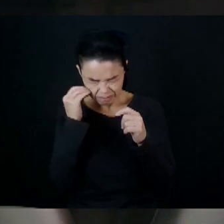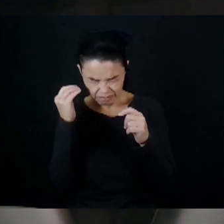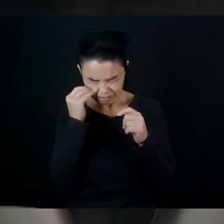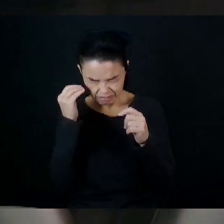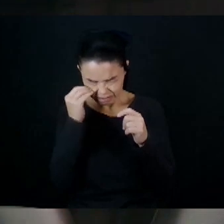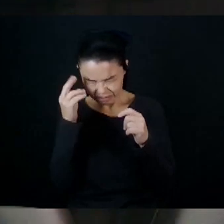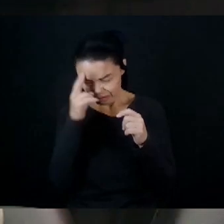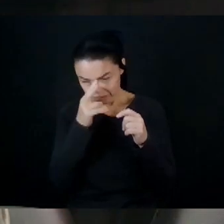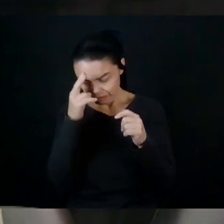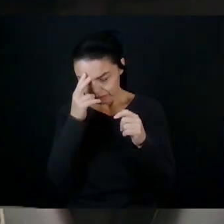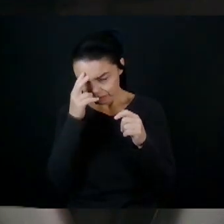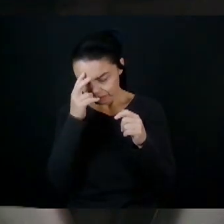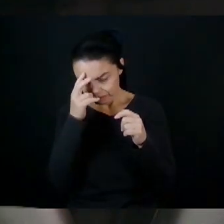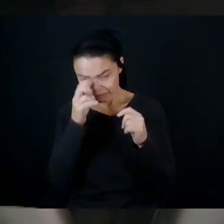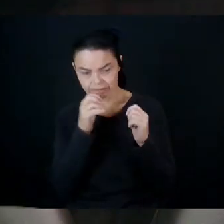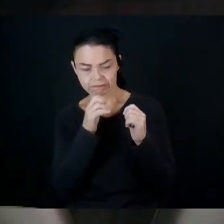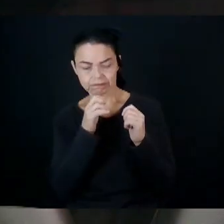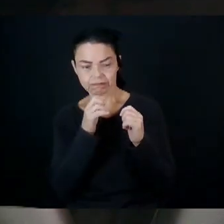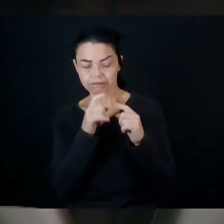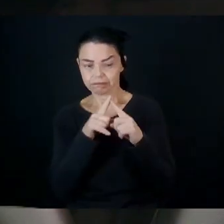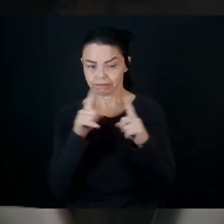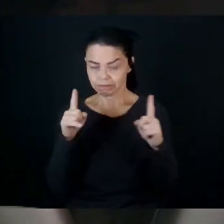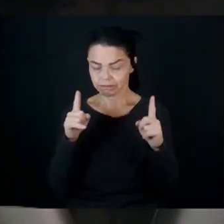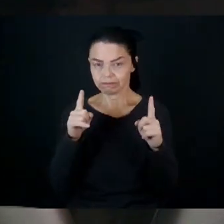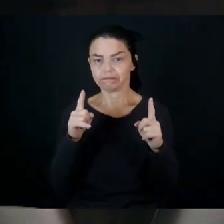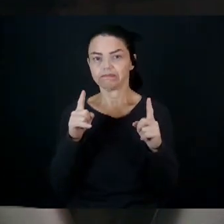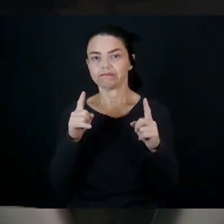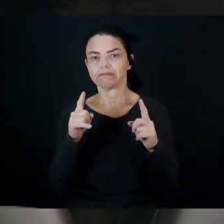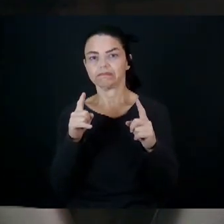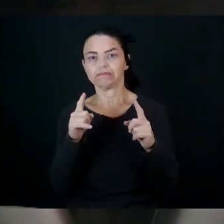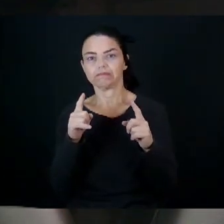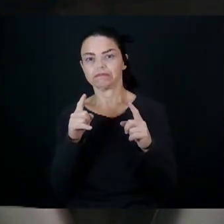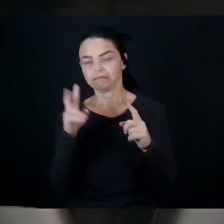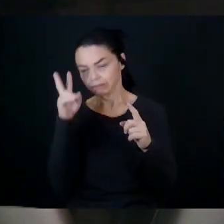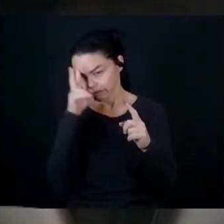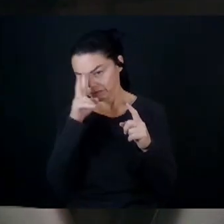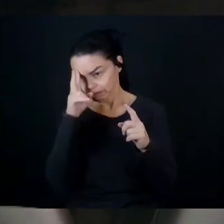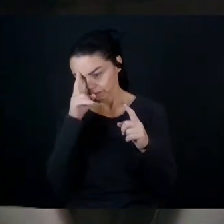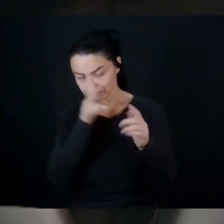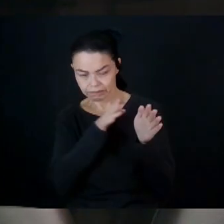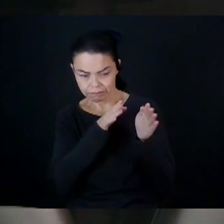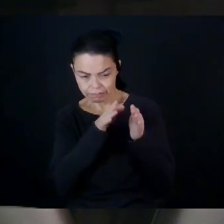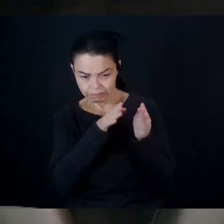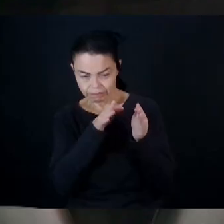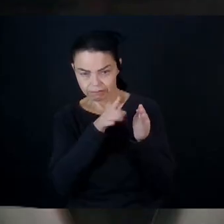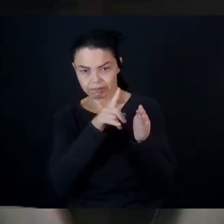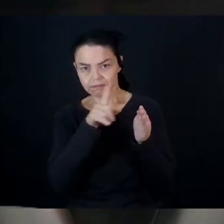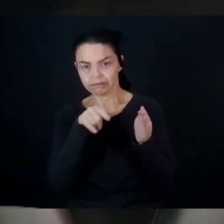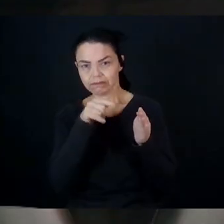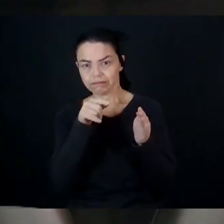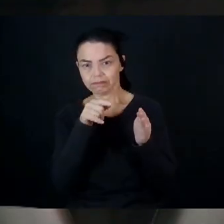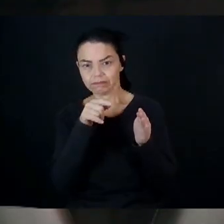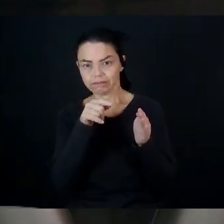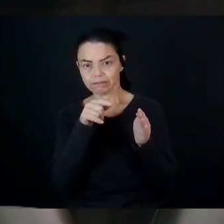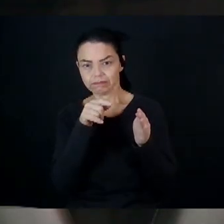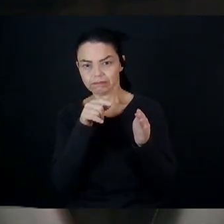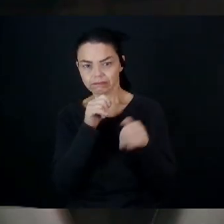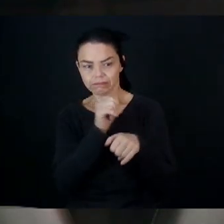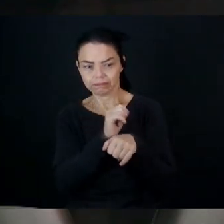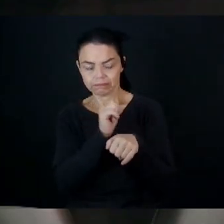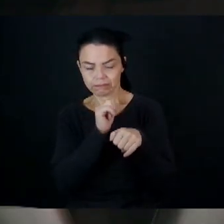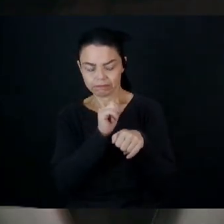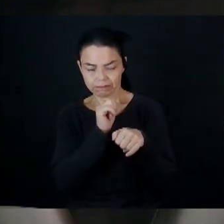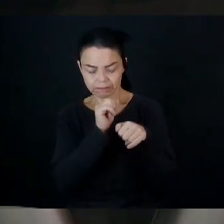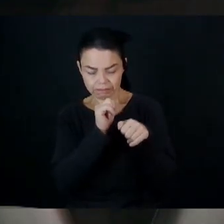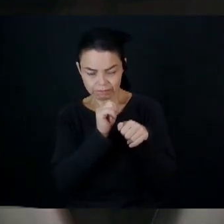pensar. Mas, mesmo que você não lembre naquele momento, depois de um tempinho você pode lembrar,